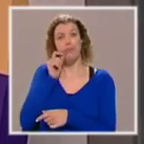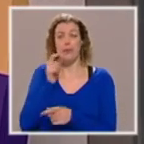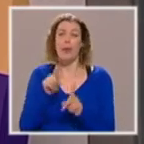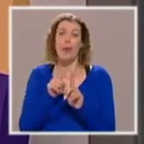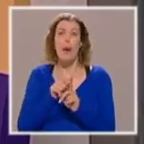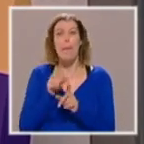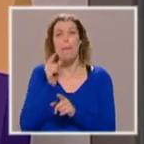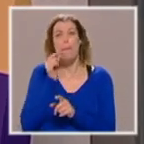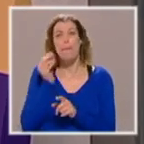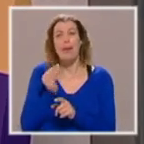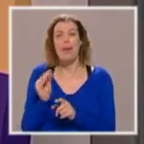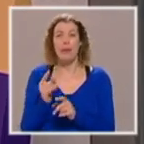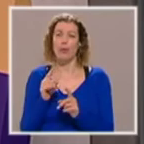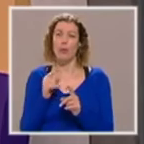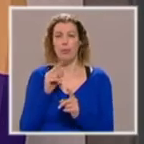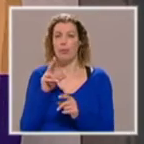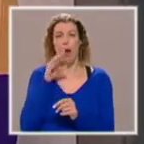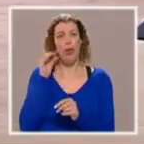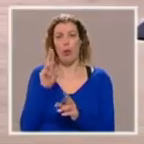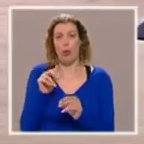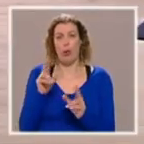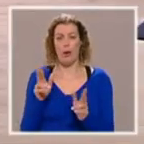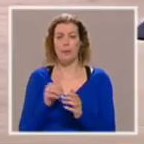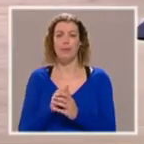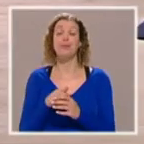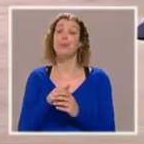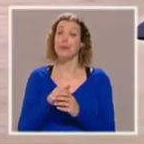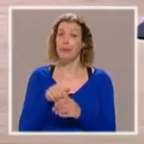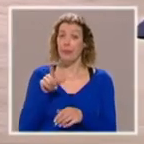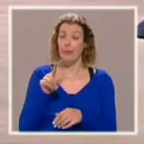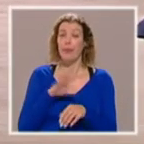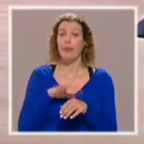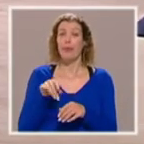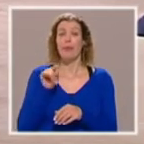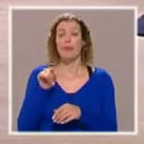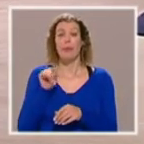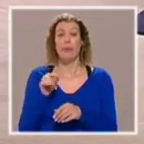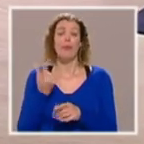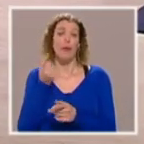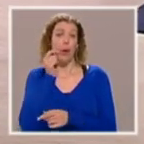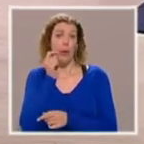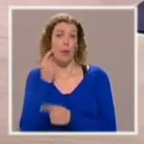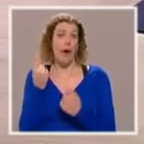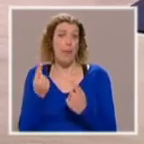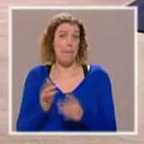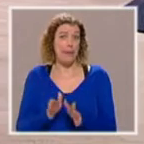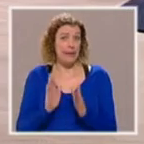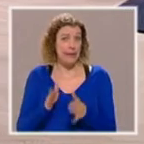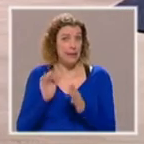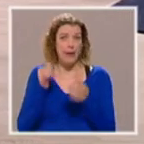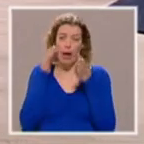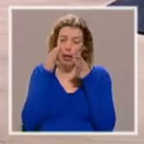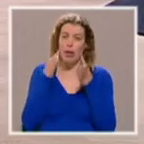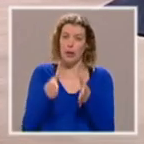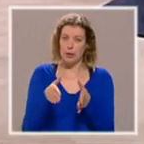menino, nunca atinge o estado adulto. Referi também que, face a isso, principalmente o sexo masculino, tem que ter muita